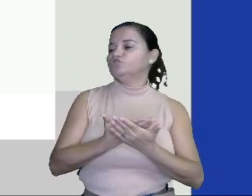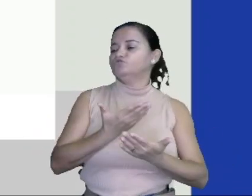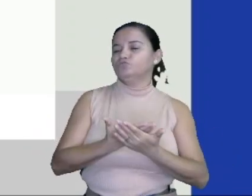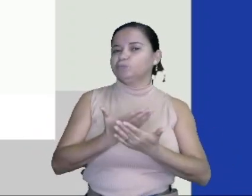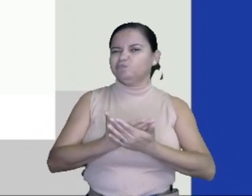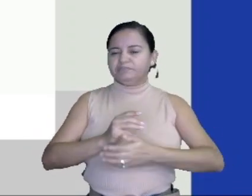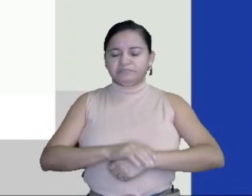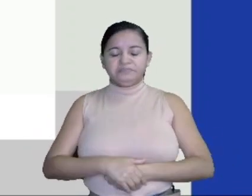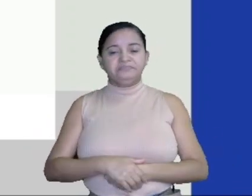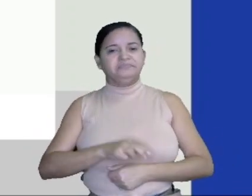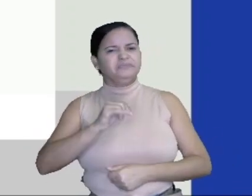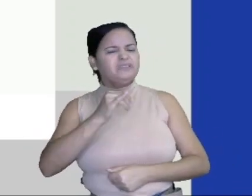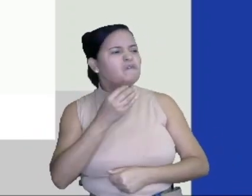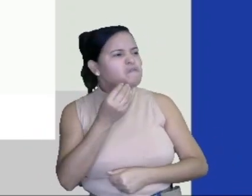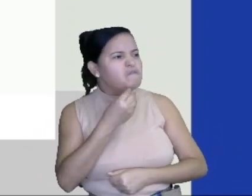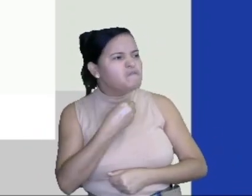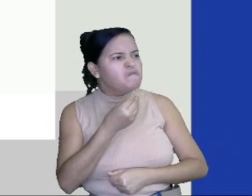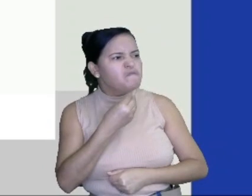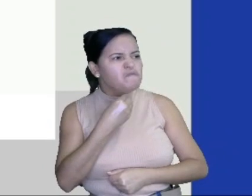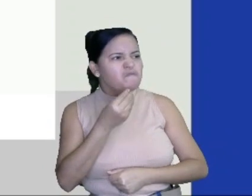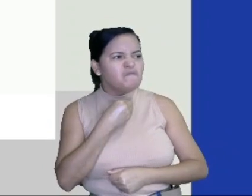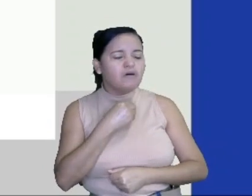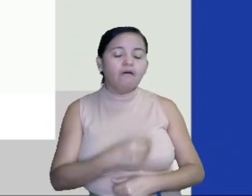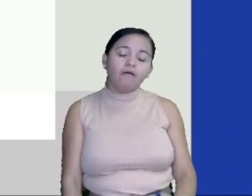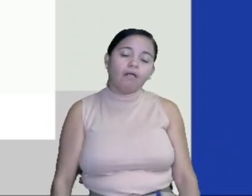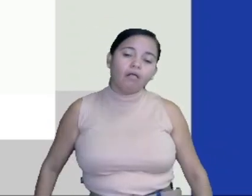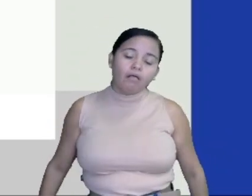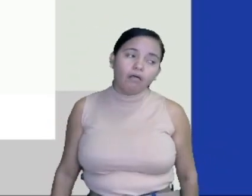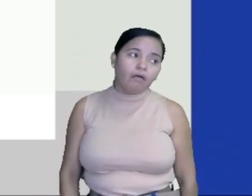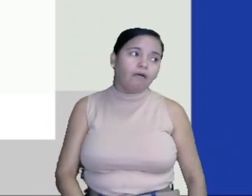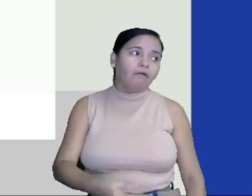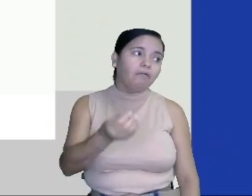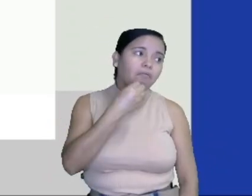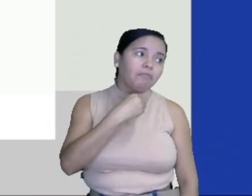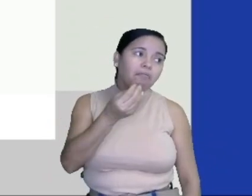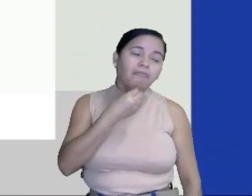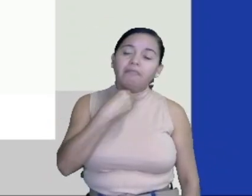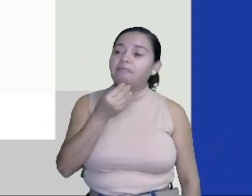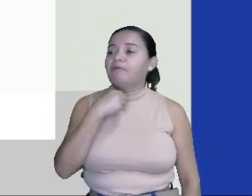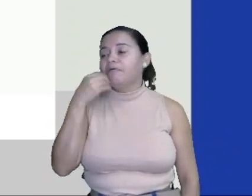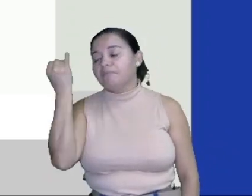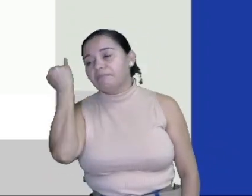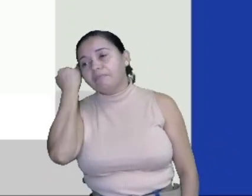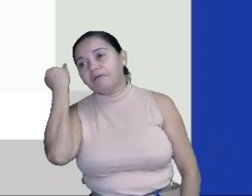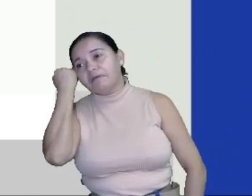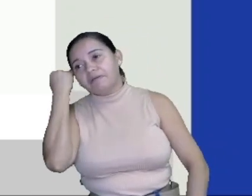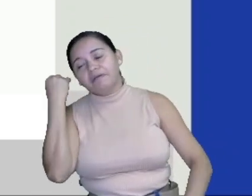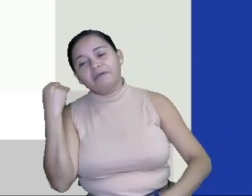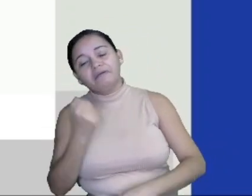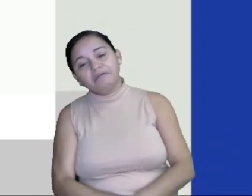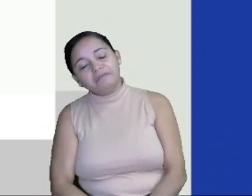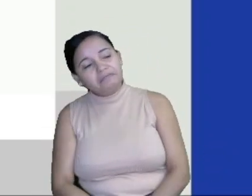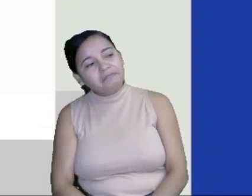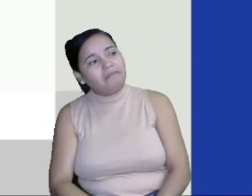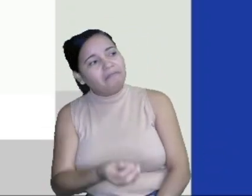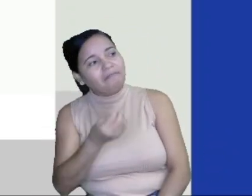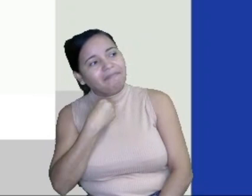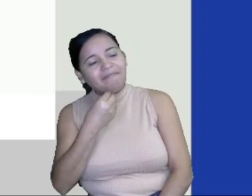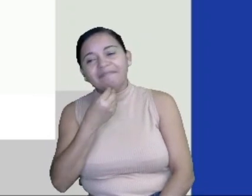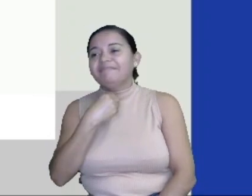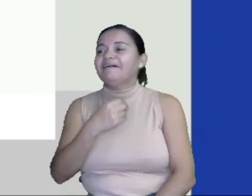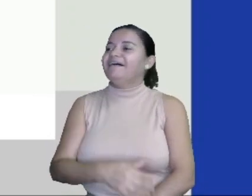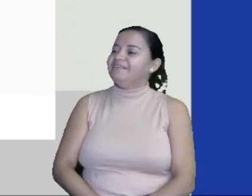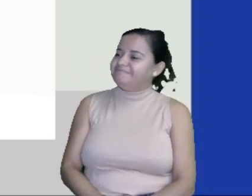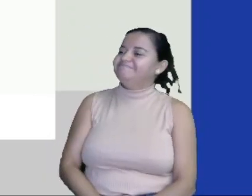Sem energia, a gente não consegue, a gente fica molinho, fica fraco, fica com preguiça, pelos cantos.